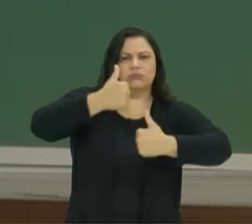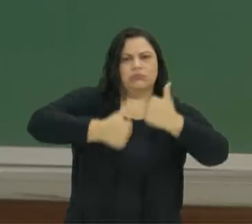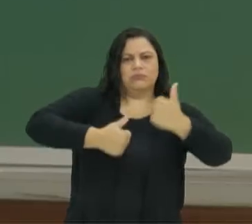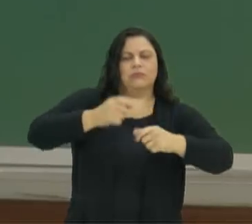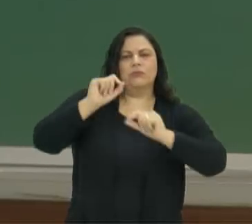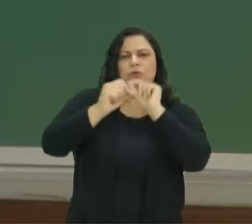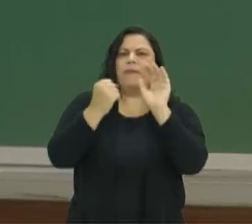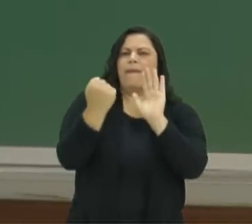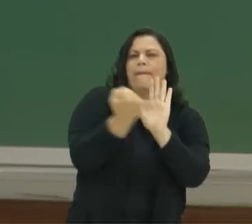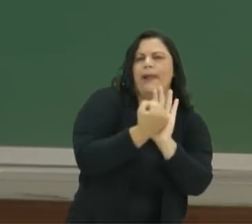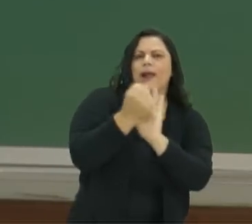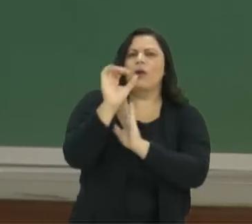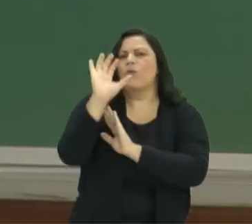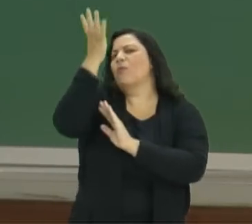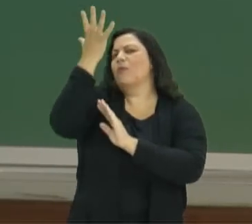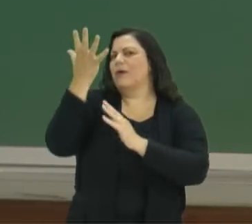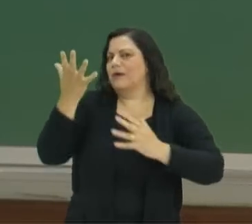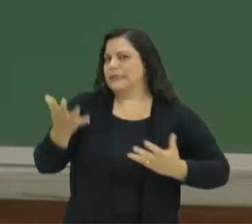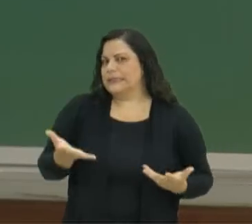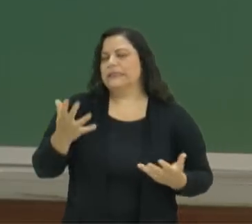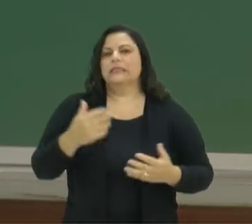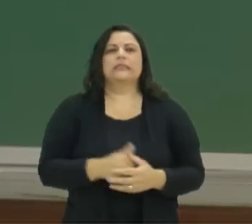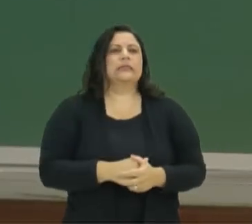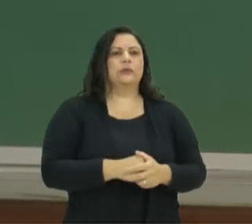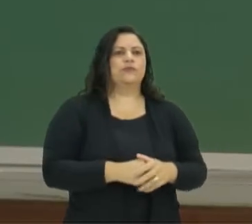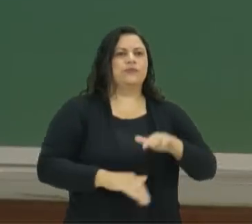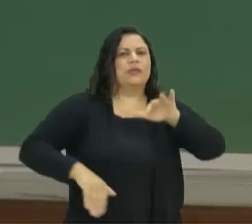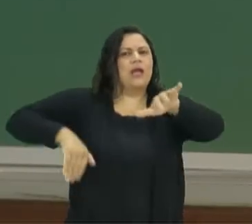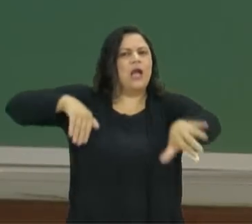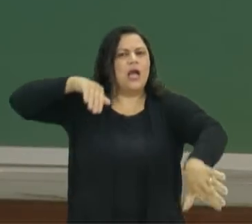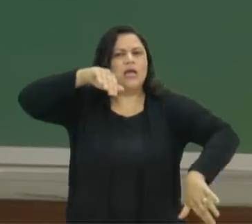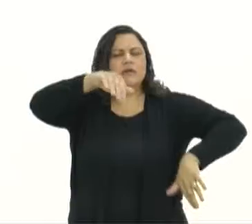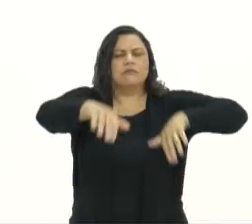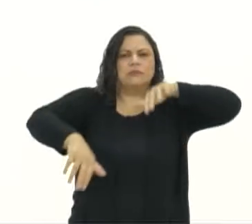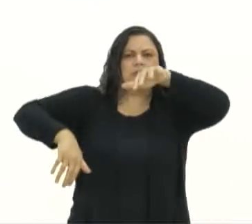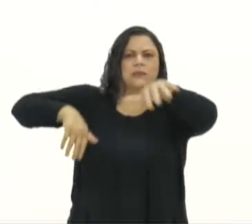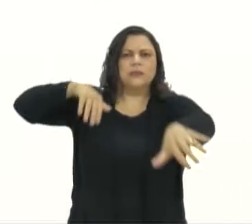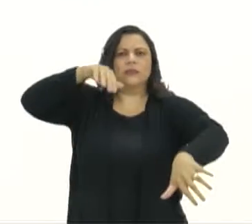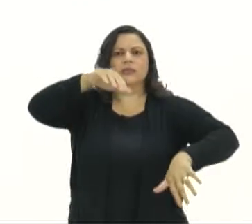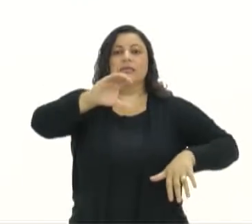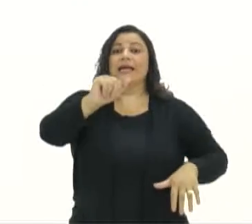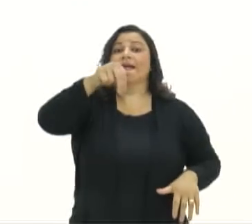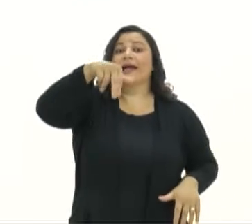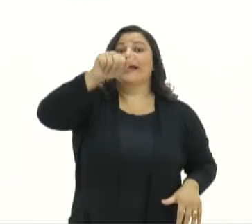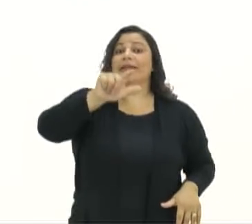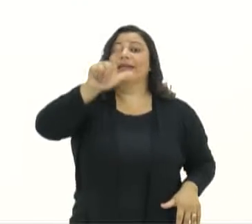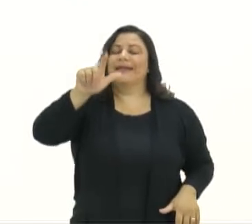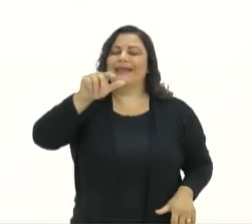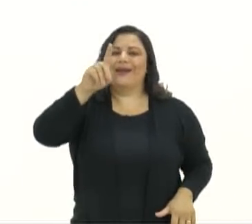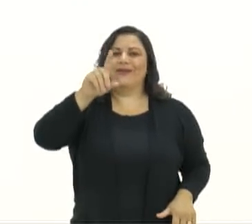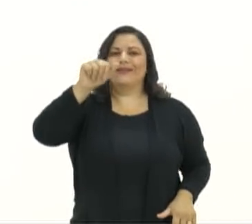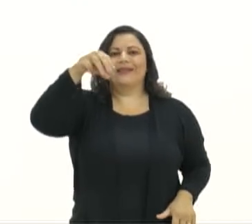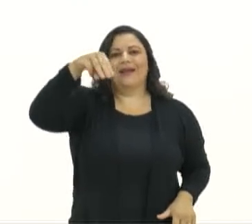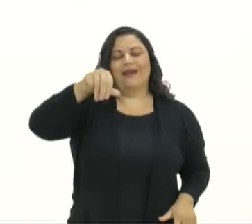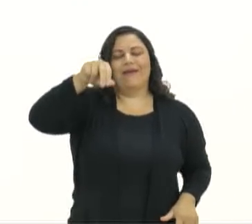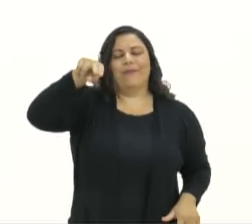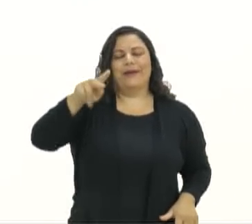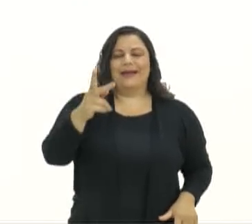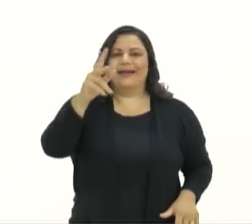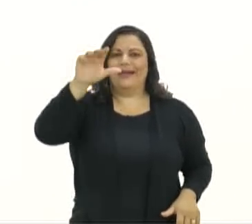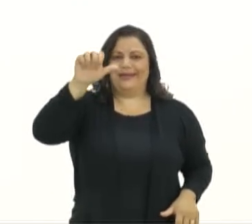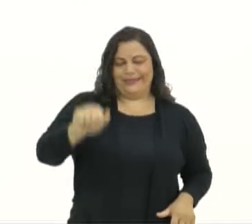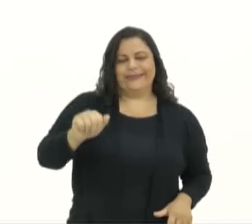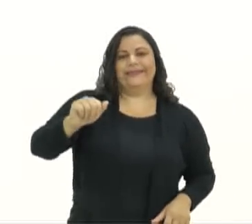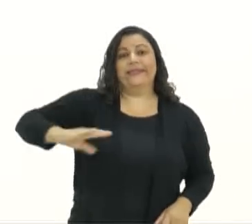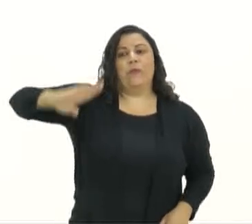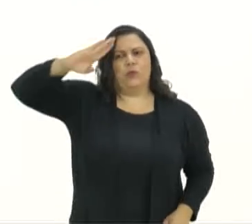modalidade. Um deles foi a travessia do Canal da Mancha por um soldado de Napoleão Bonaparte. Logo,